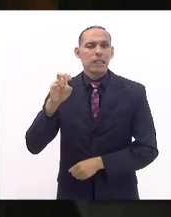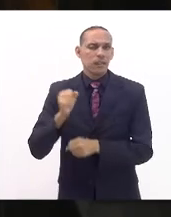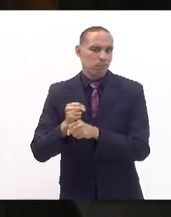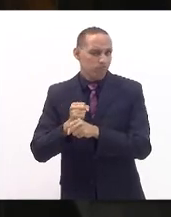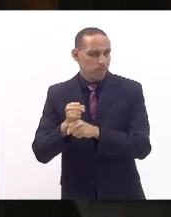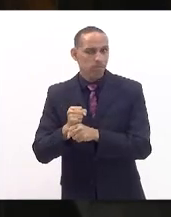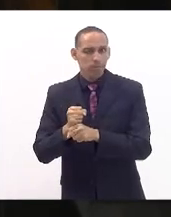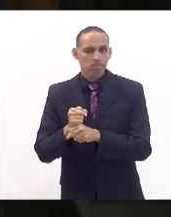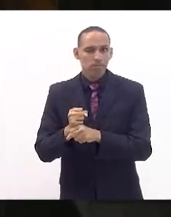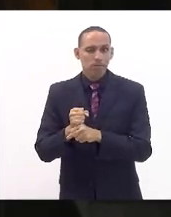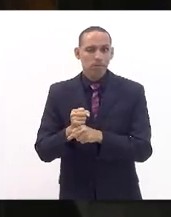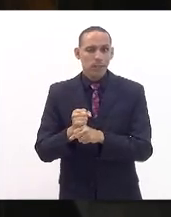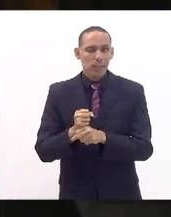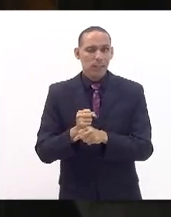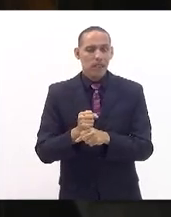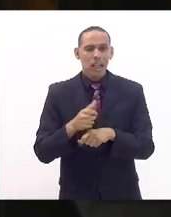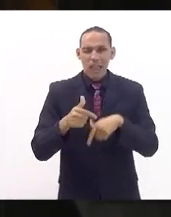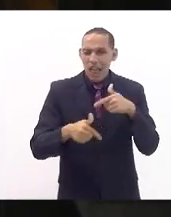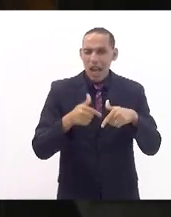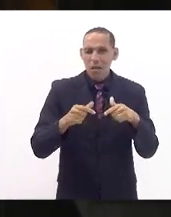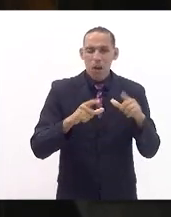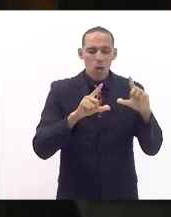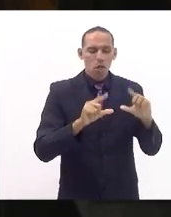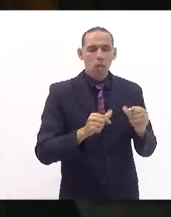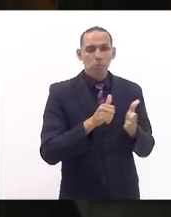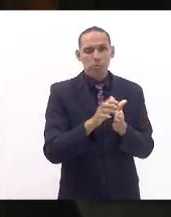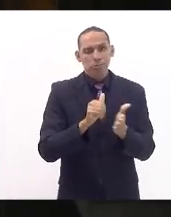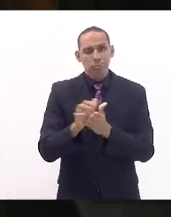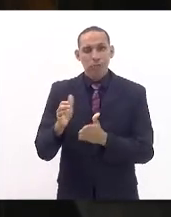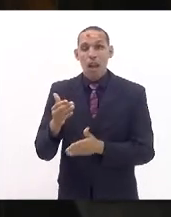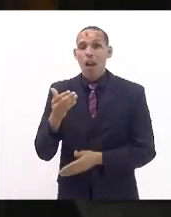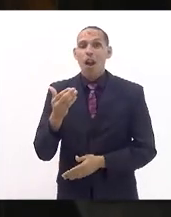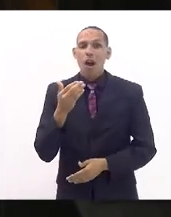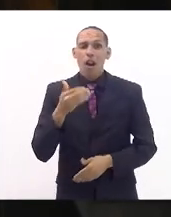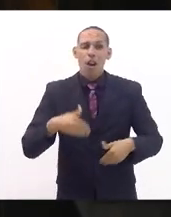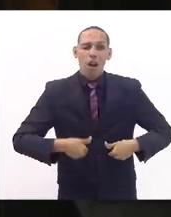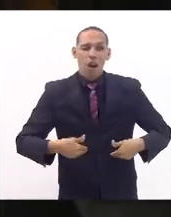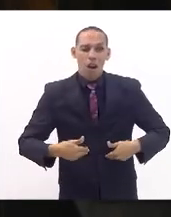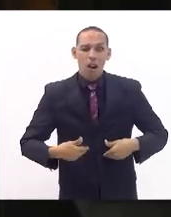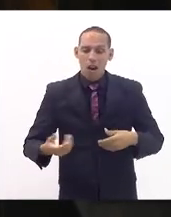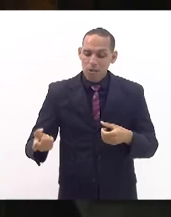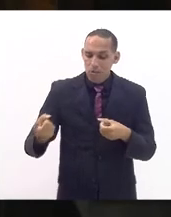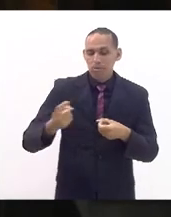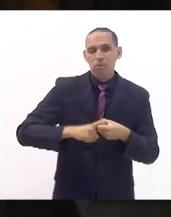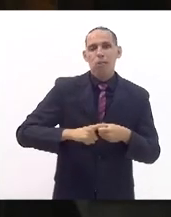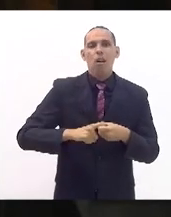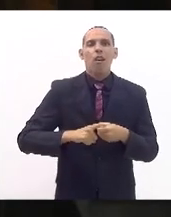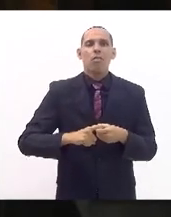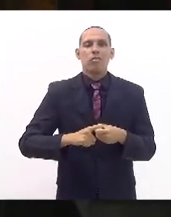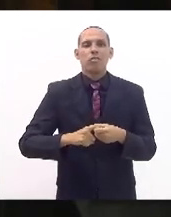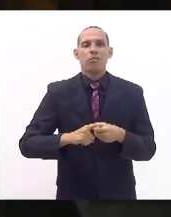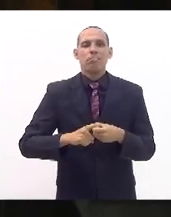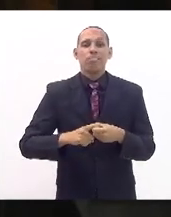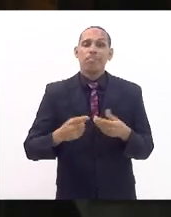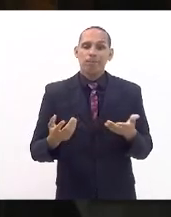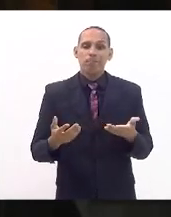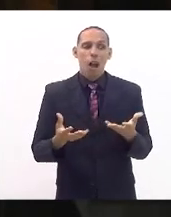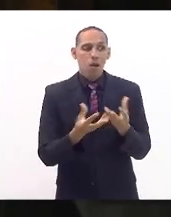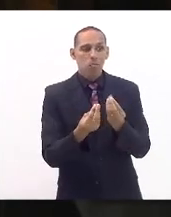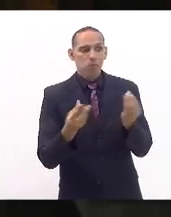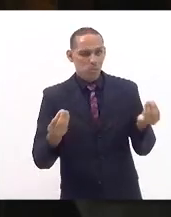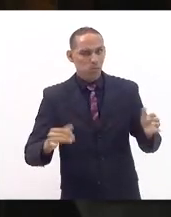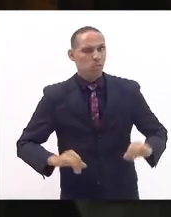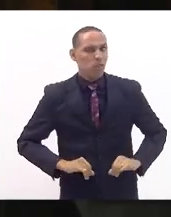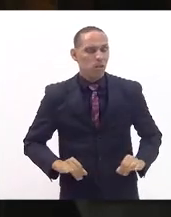o desemprego, com que a fome voltem a fazer parte da realidade de uma parcela enorme da